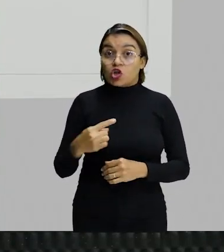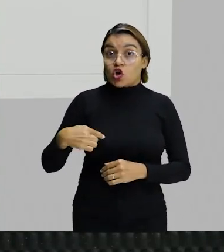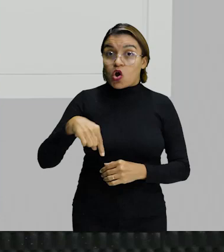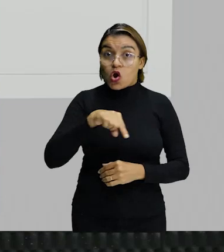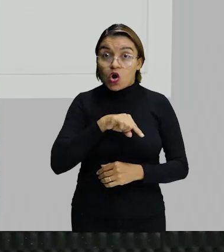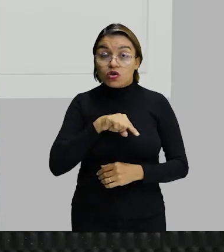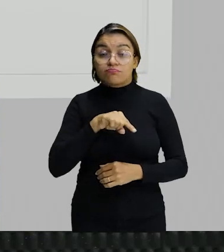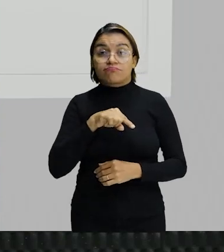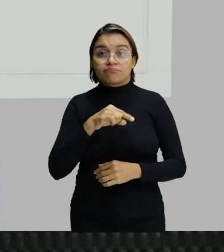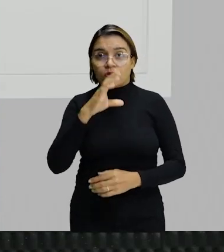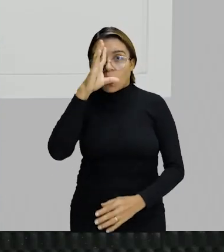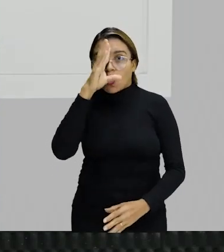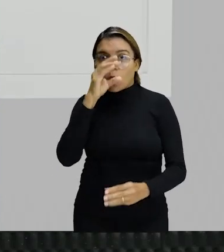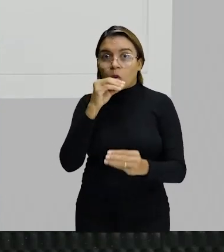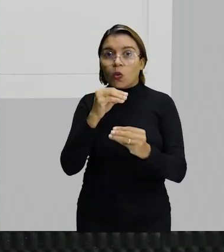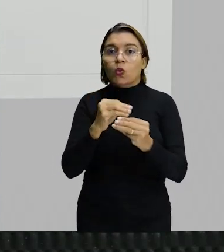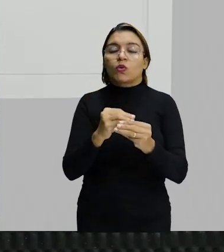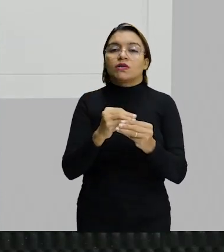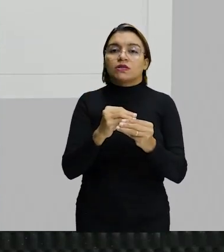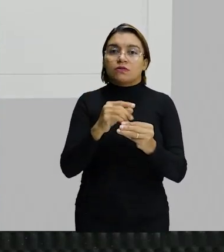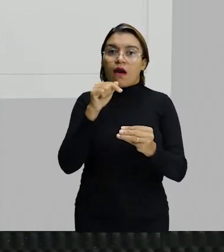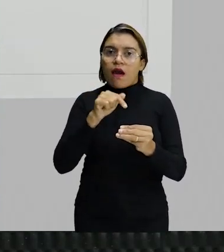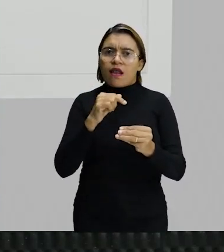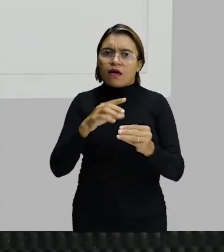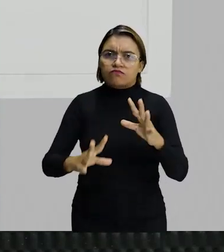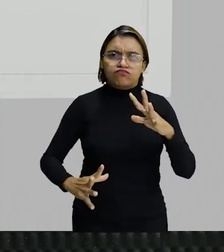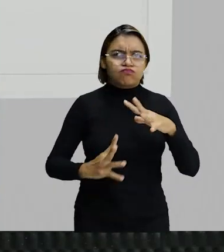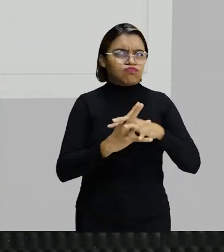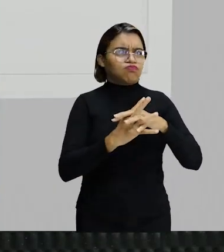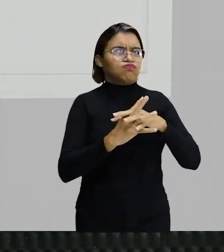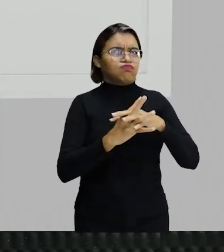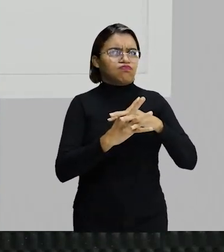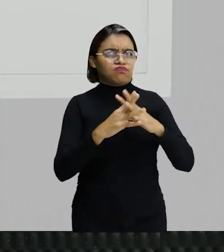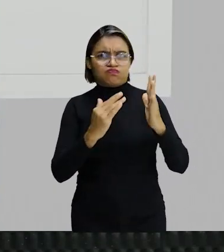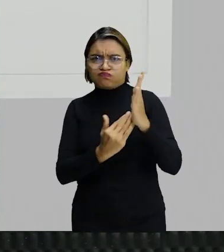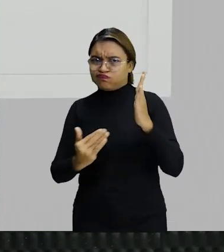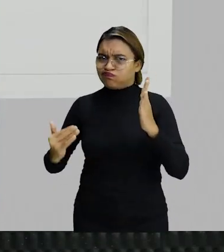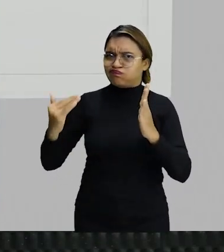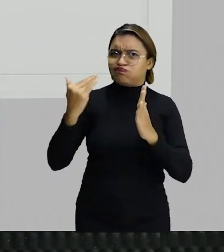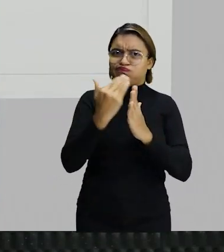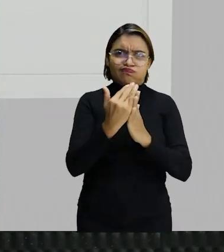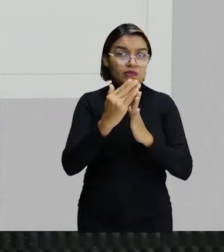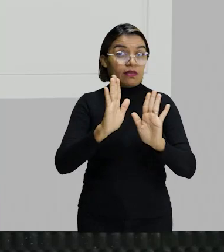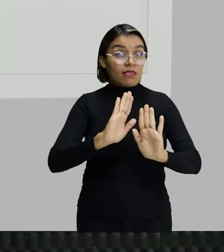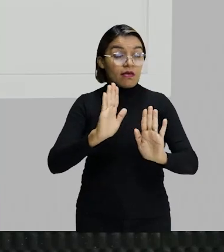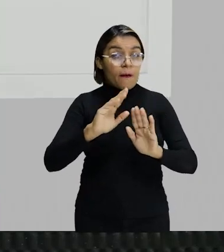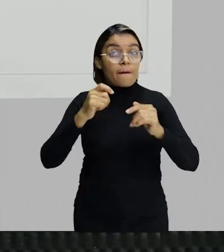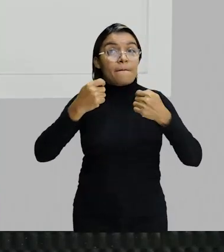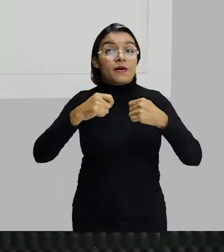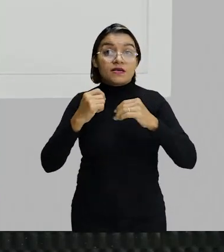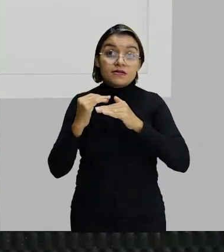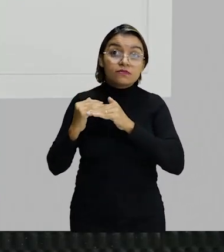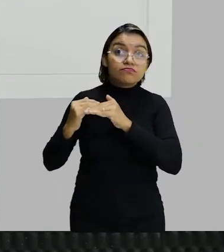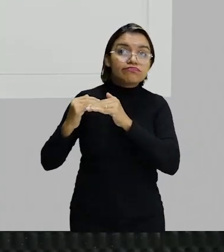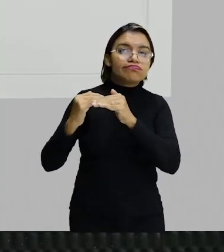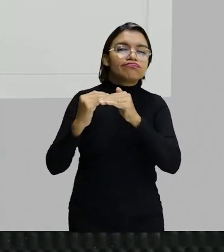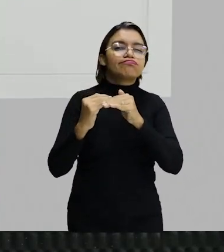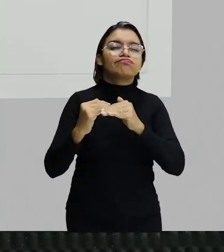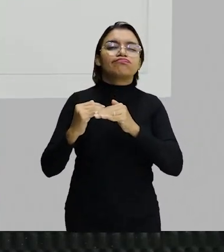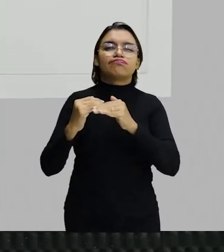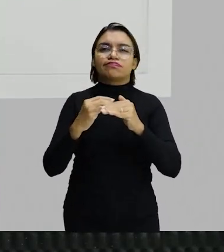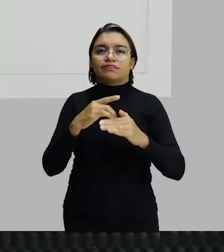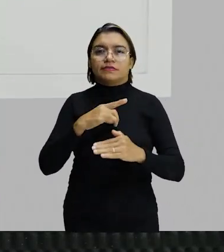conclusão não extrapole, não exagere ou até fique fora do padrão estabelecido a partir